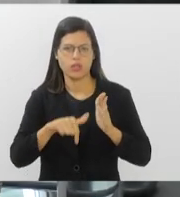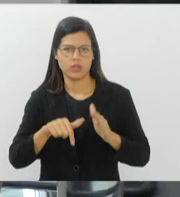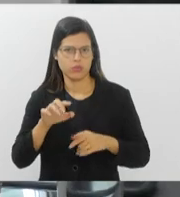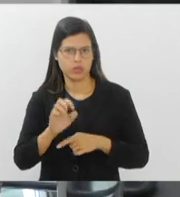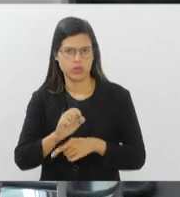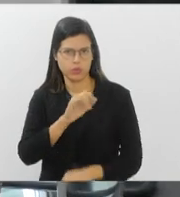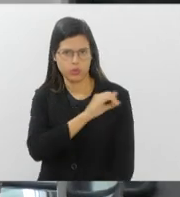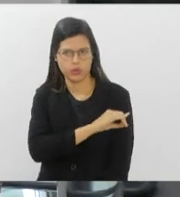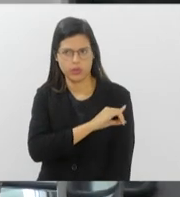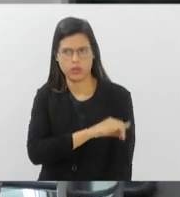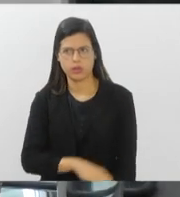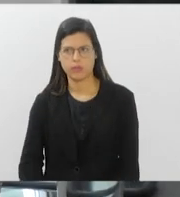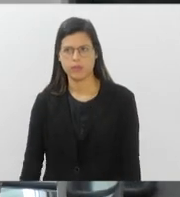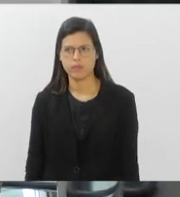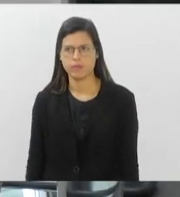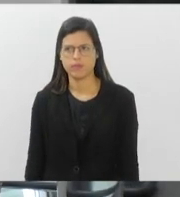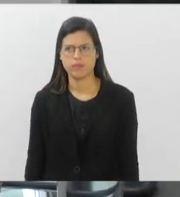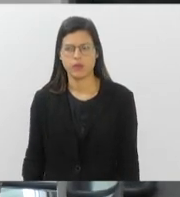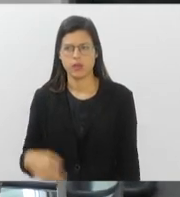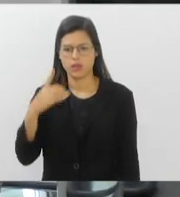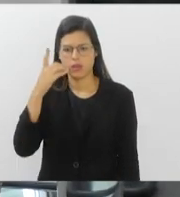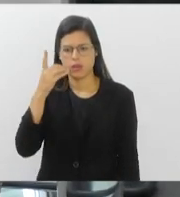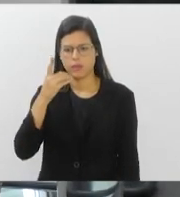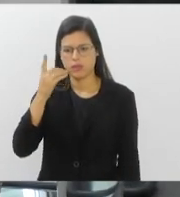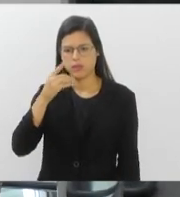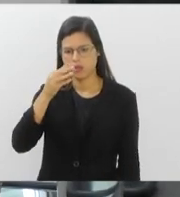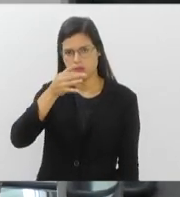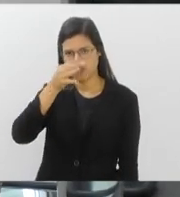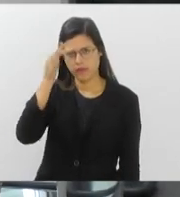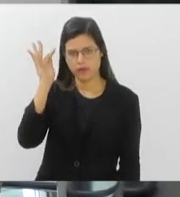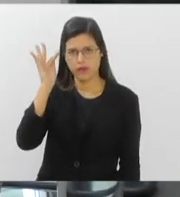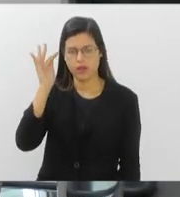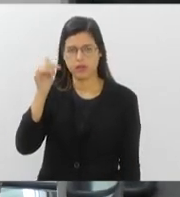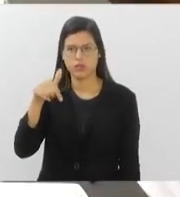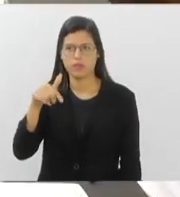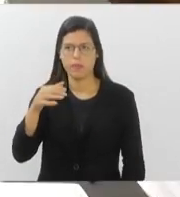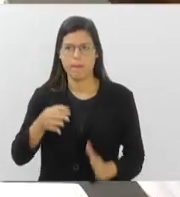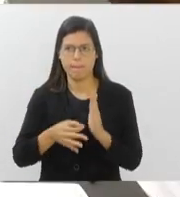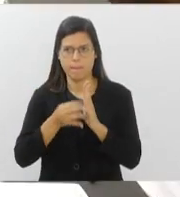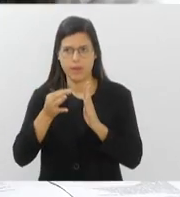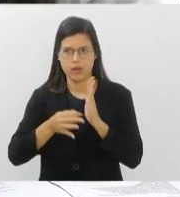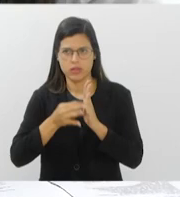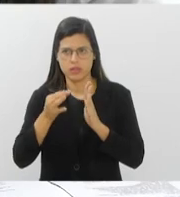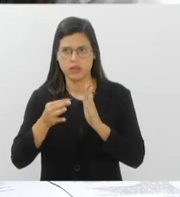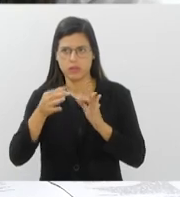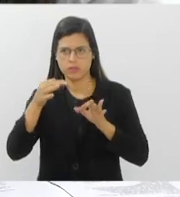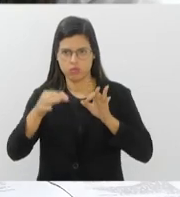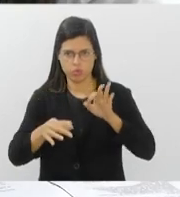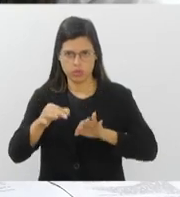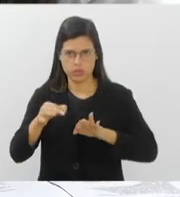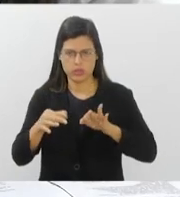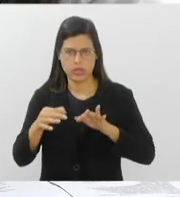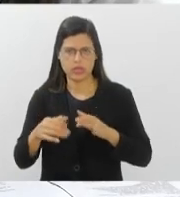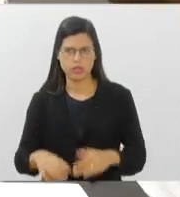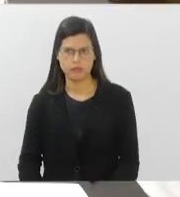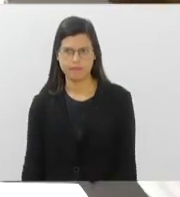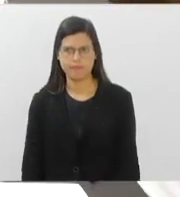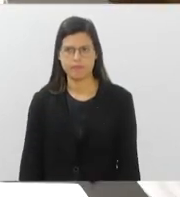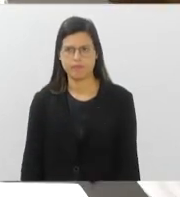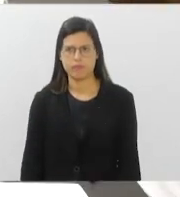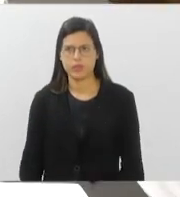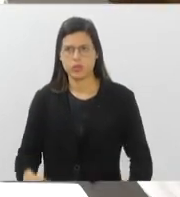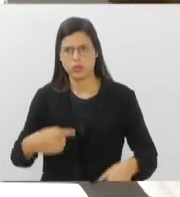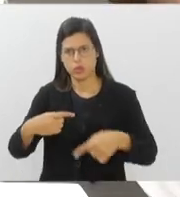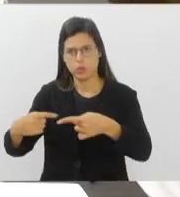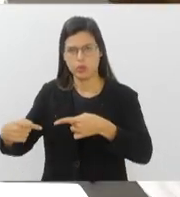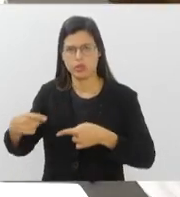Janeiro. Deputado Fred Pacheco para parecer. Parecer pela juridicidade. Em discussão. Está discutido. Está discutido,